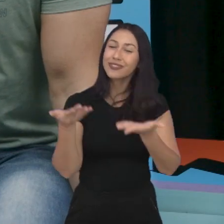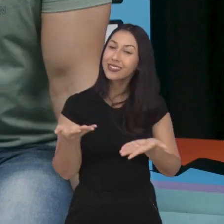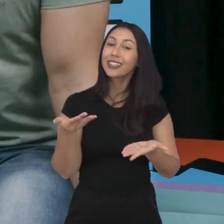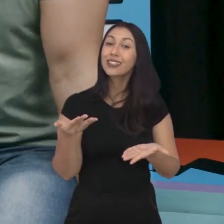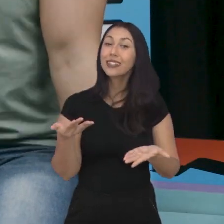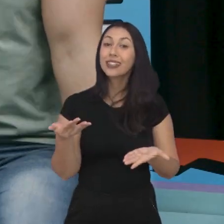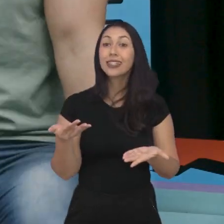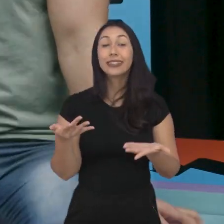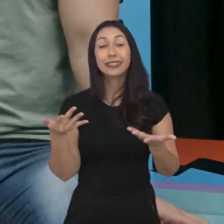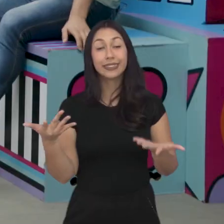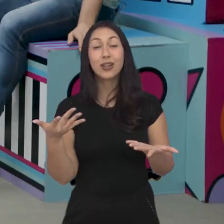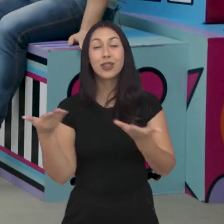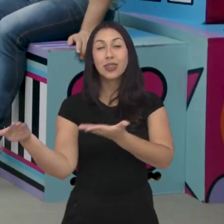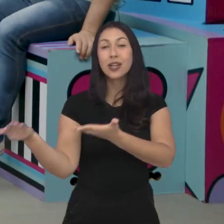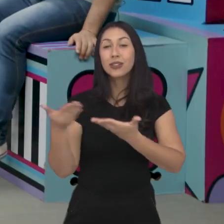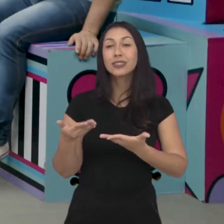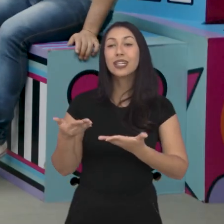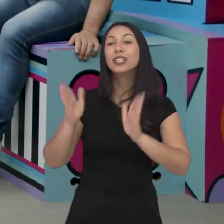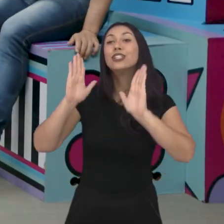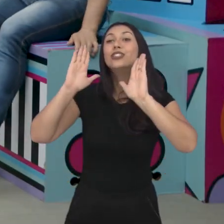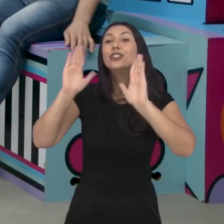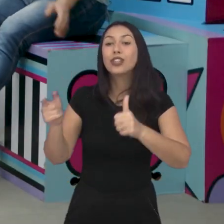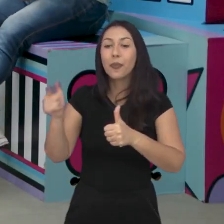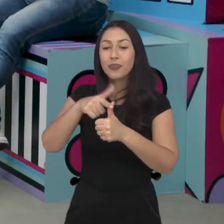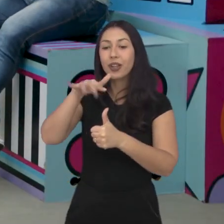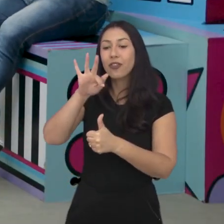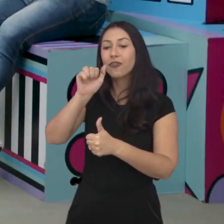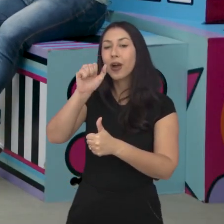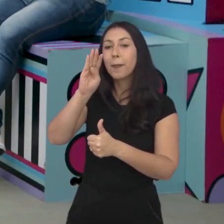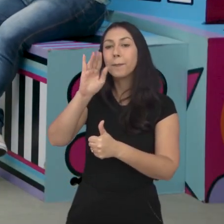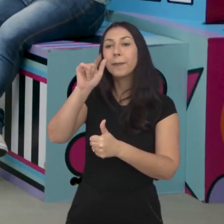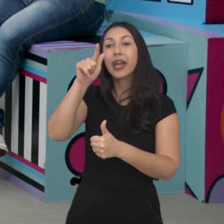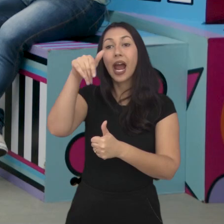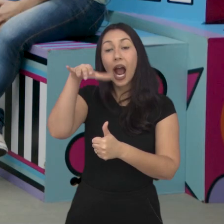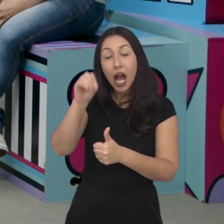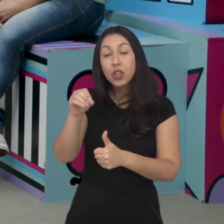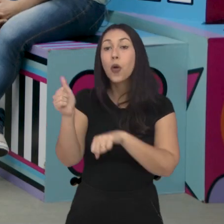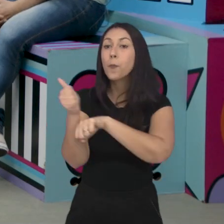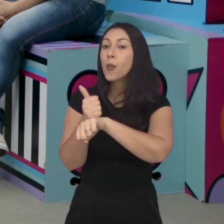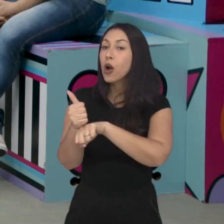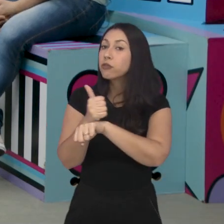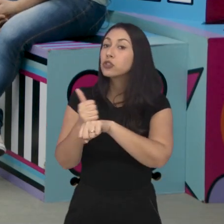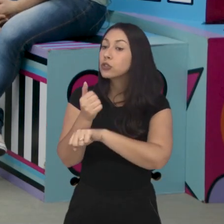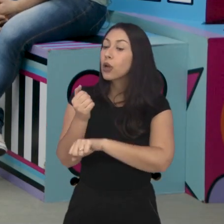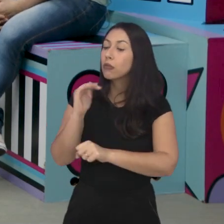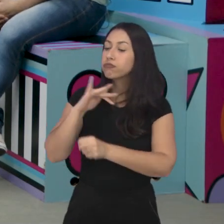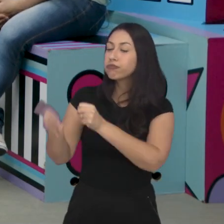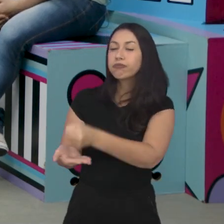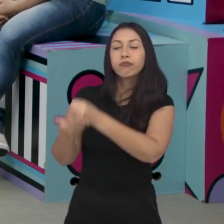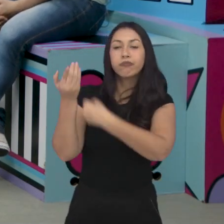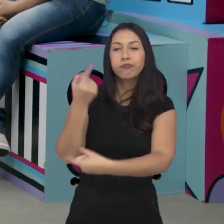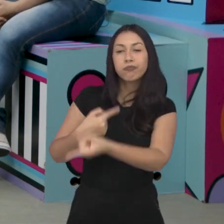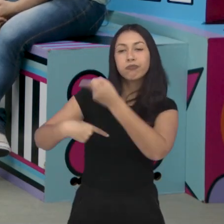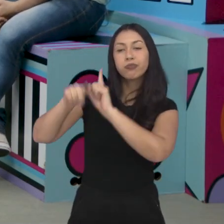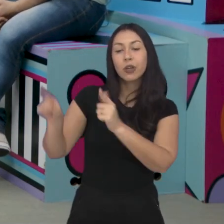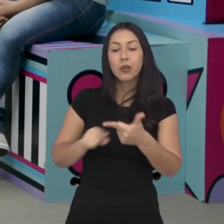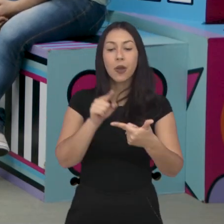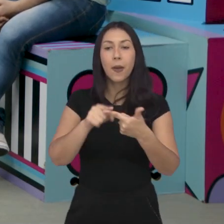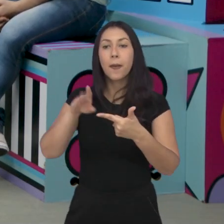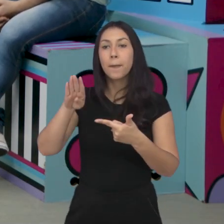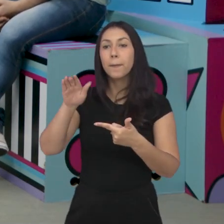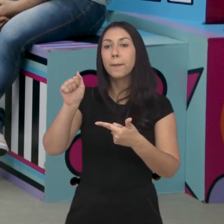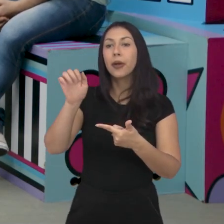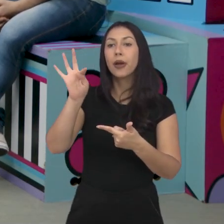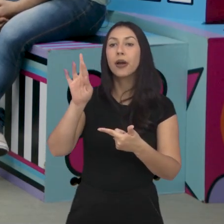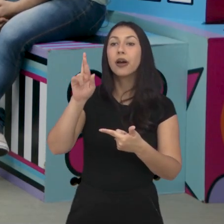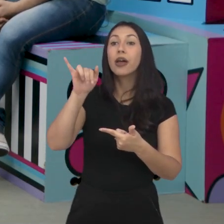nossos entrevistados. Aqui no estúdio já estão Fabiano Porto, consultor e mestre em desenvolvimento sustentável, e a